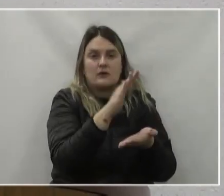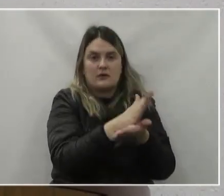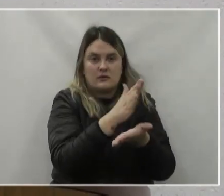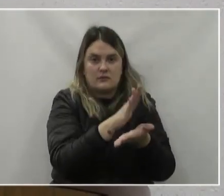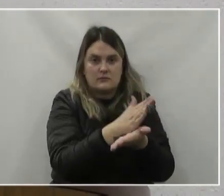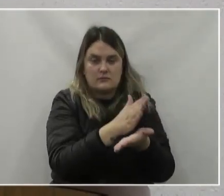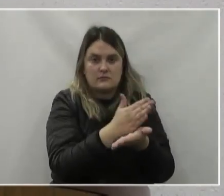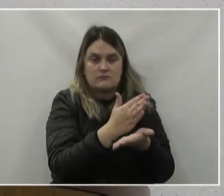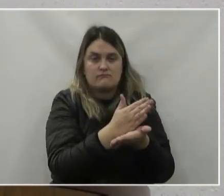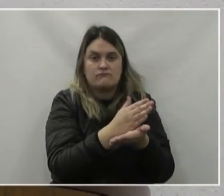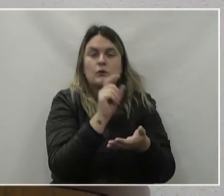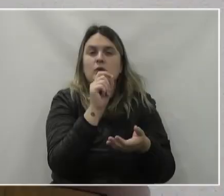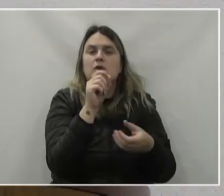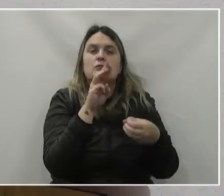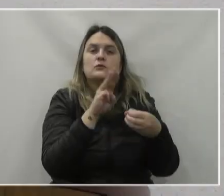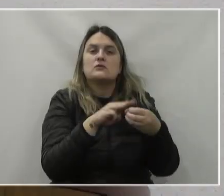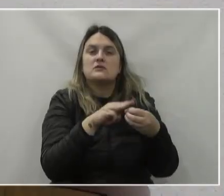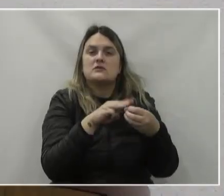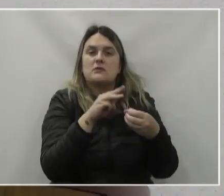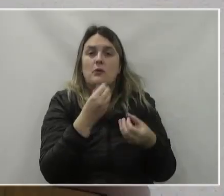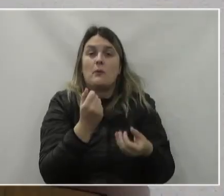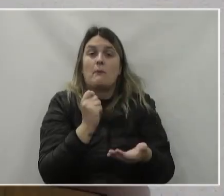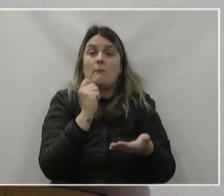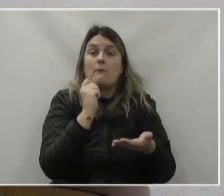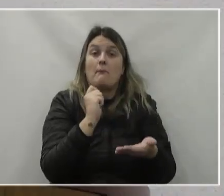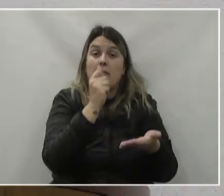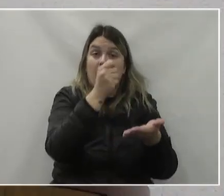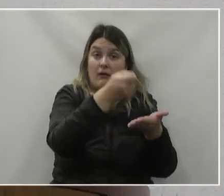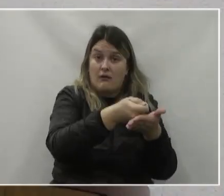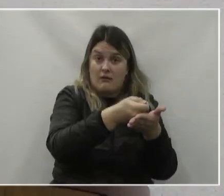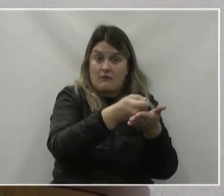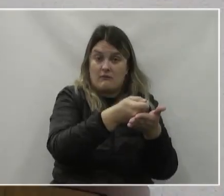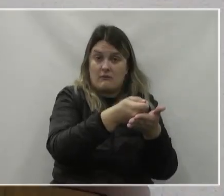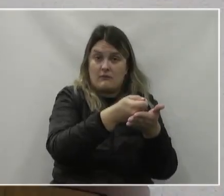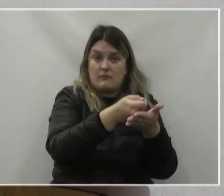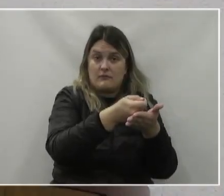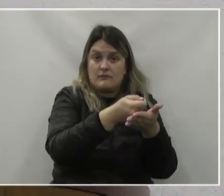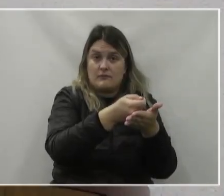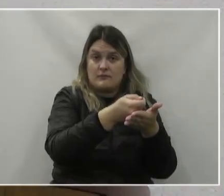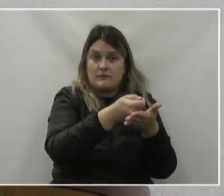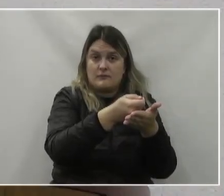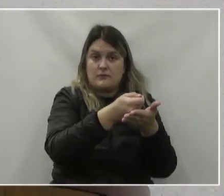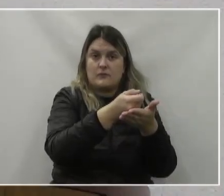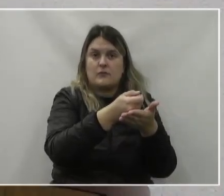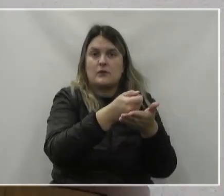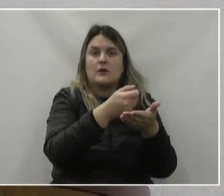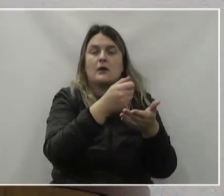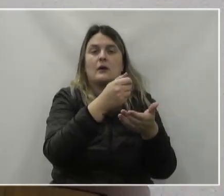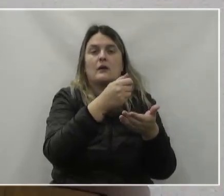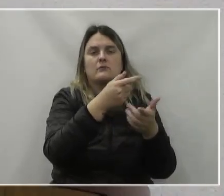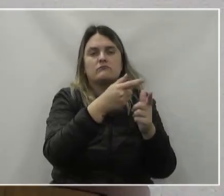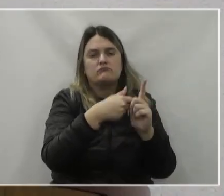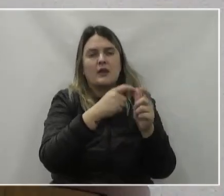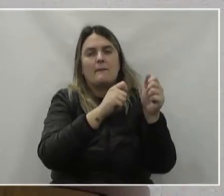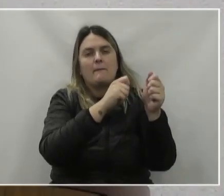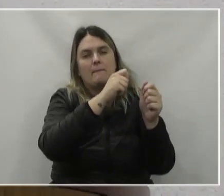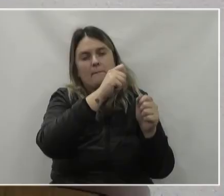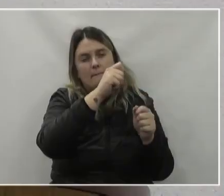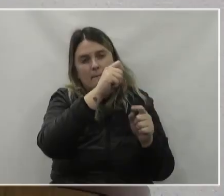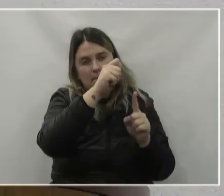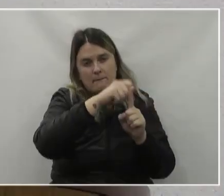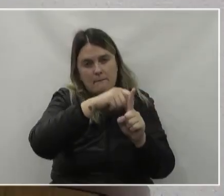daquilo que o município teria que despender em relação ao pagamento das contraprestações mensais